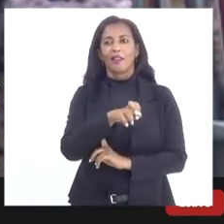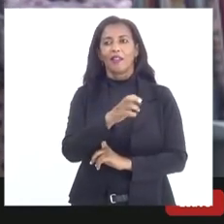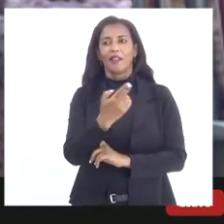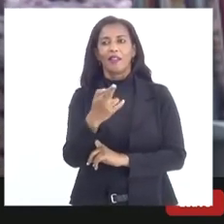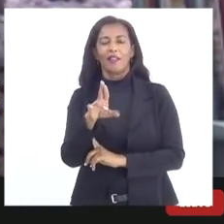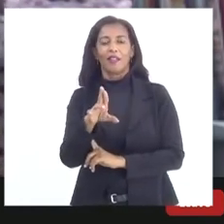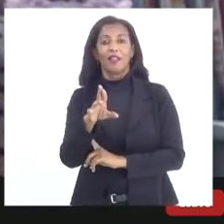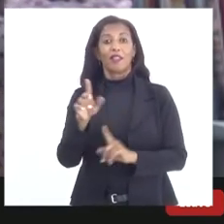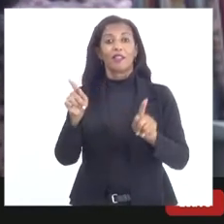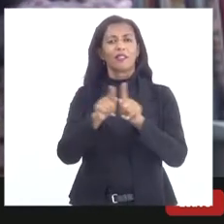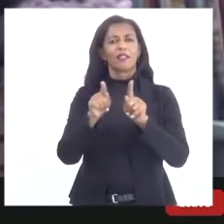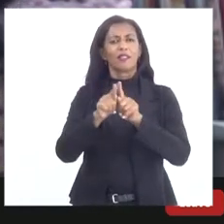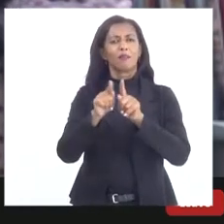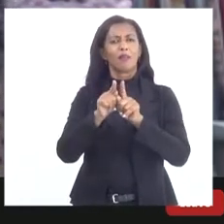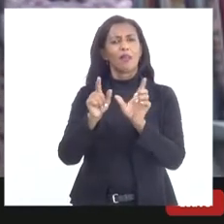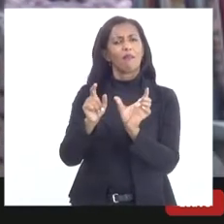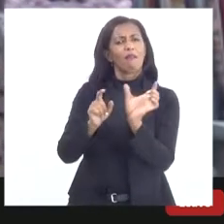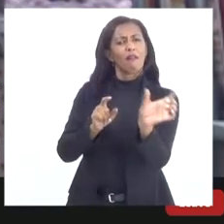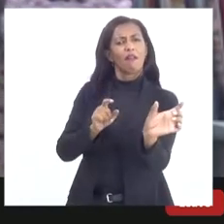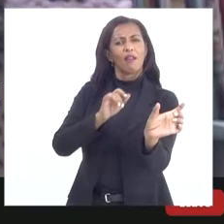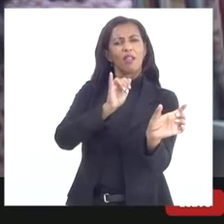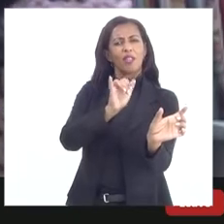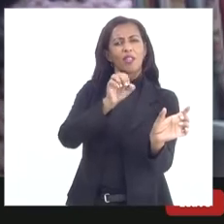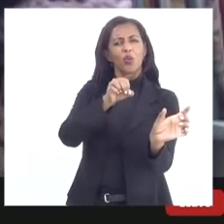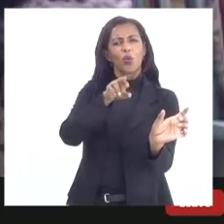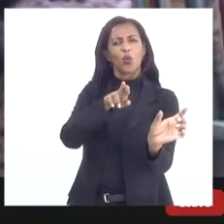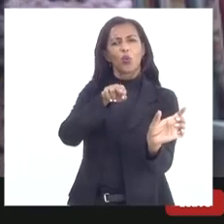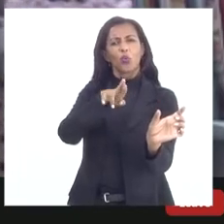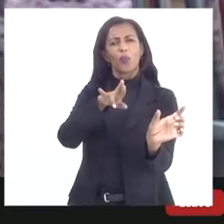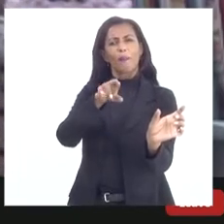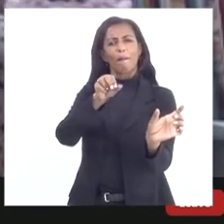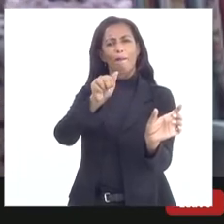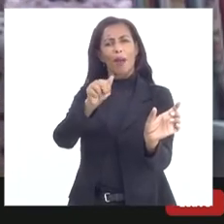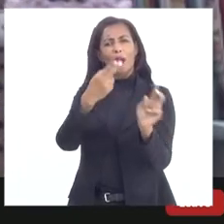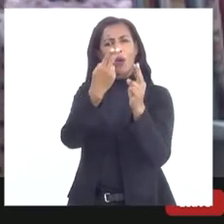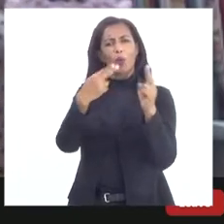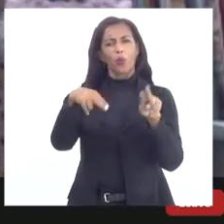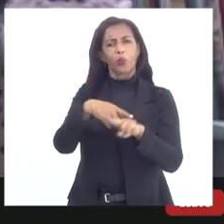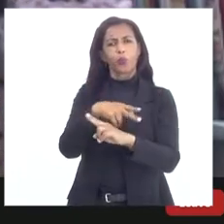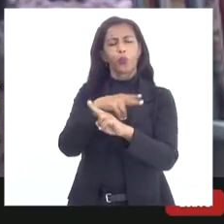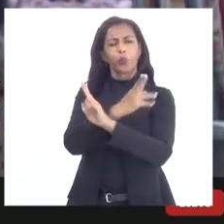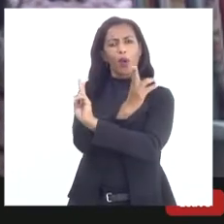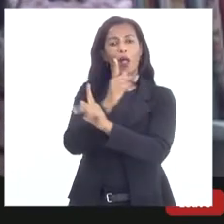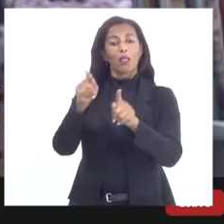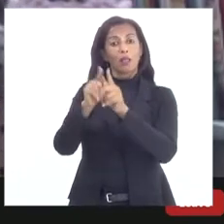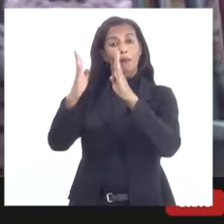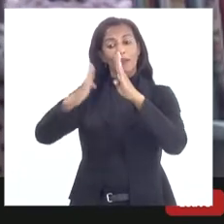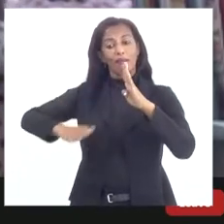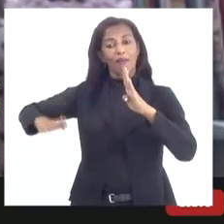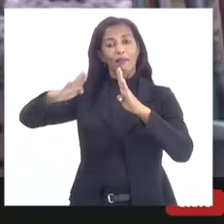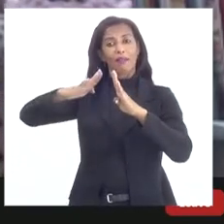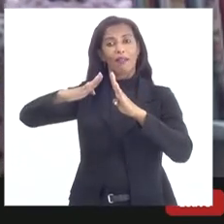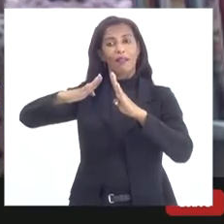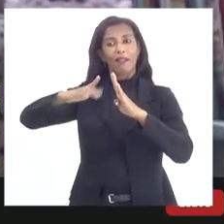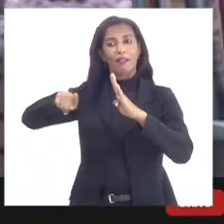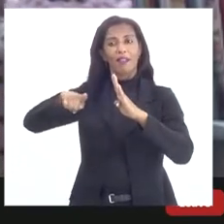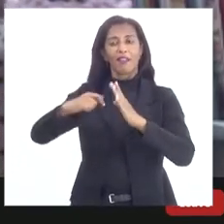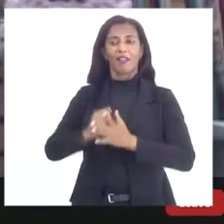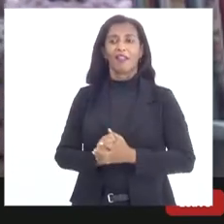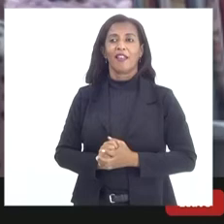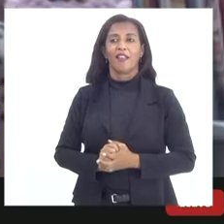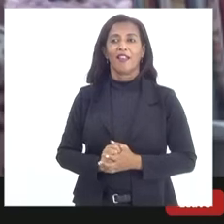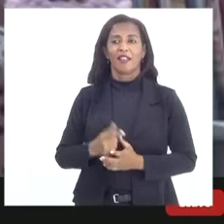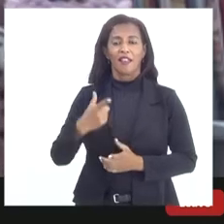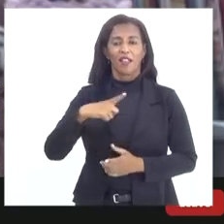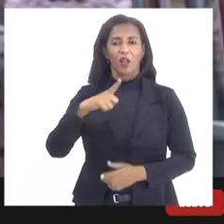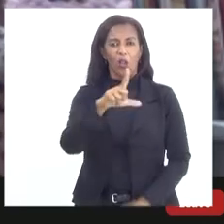em iorubá, né? Porque a gente pesquisa com crianças de terreiro. E também sou iniciada, sou do Fonitismo de